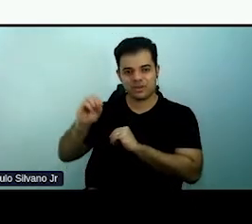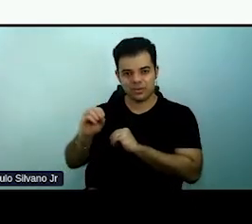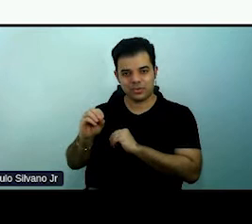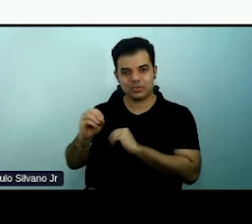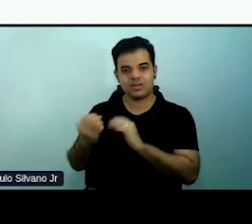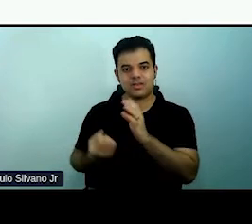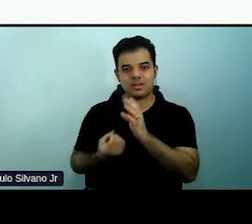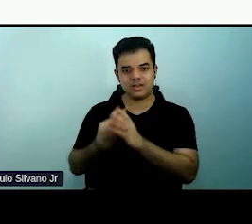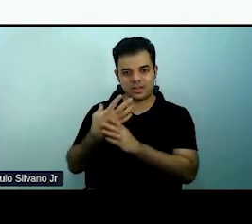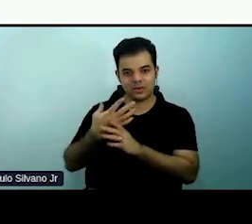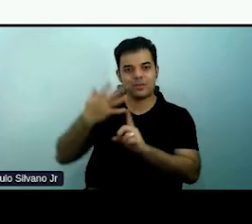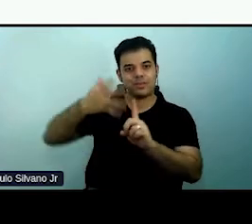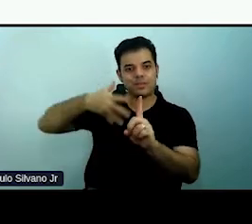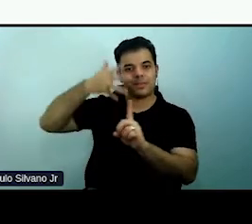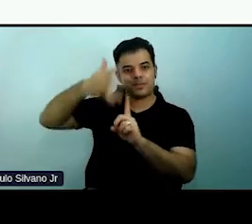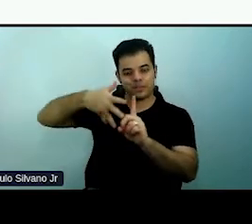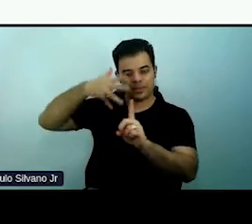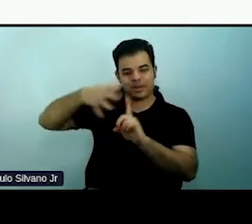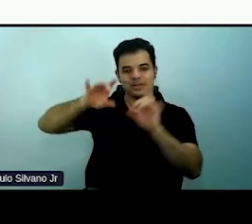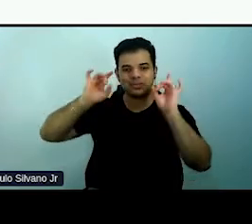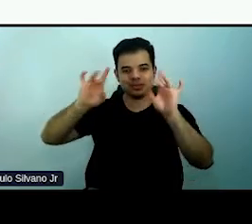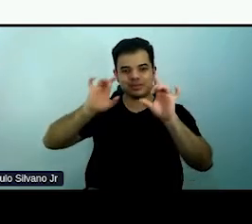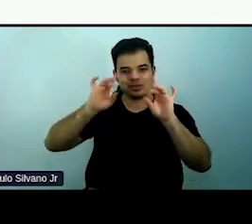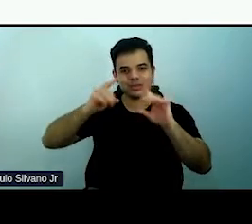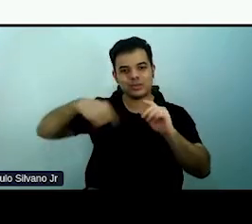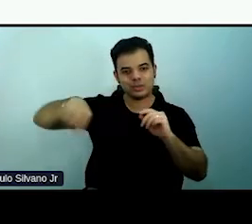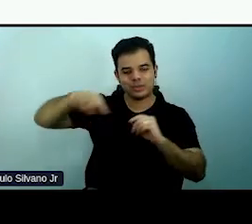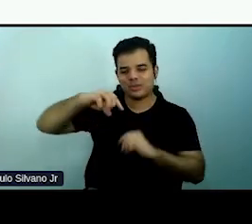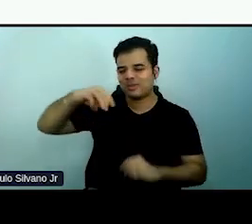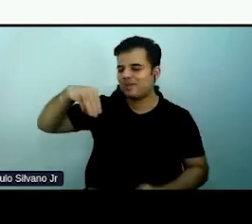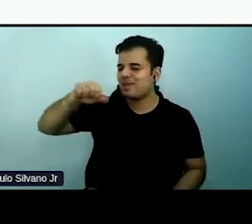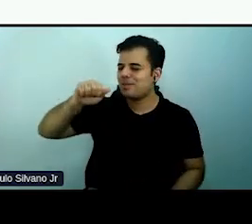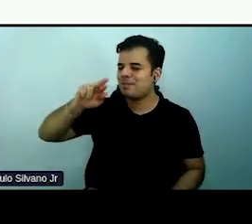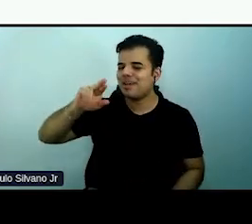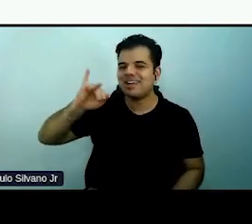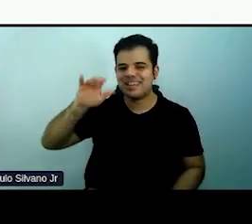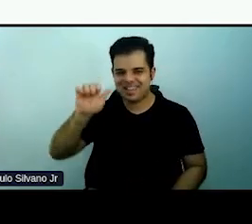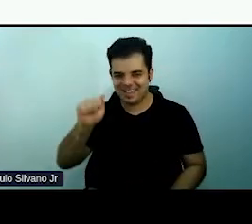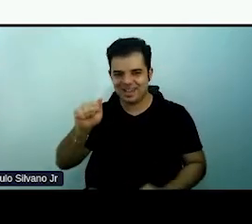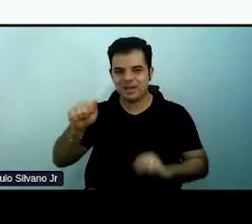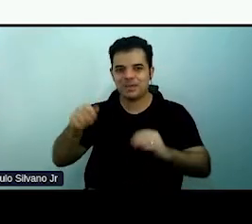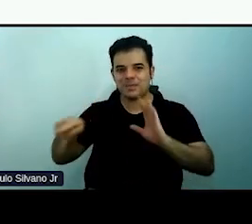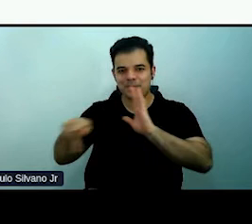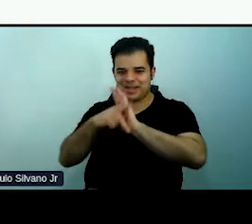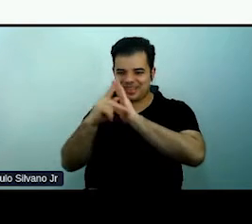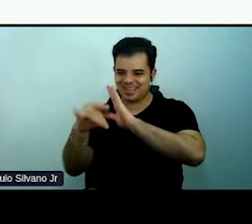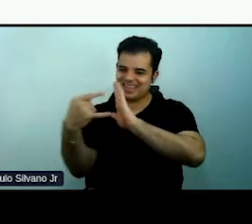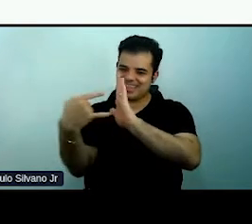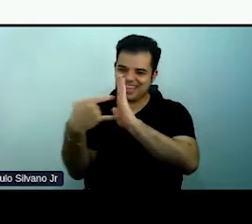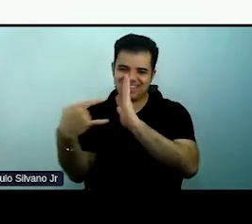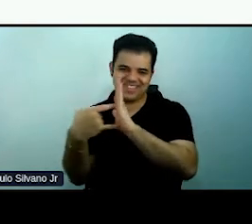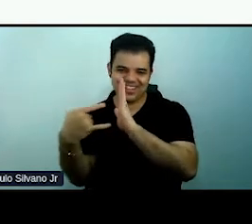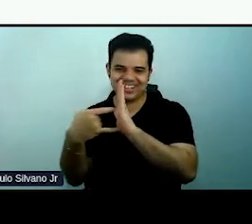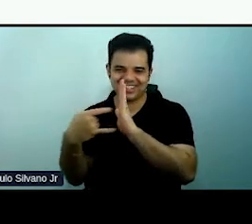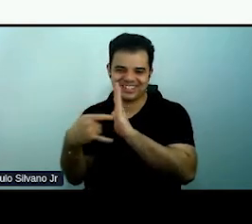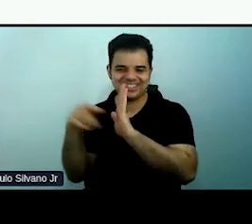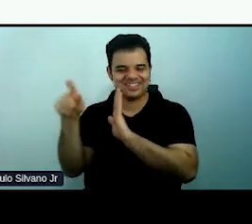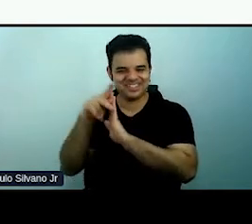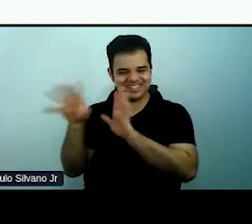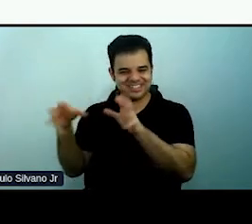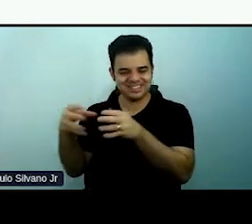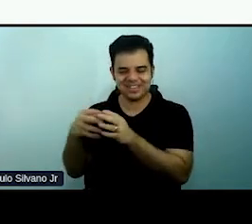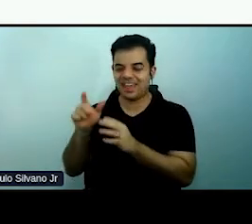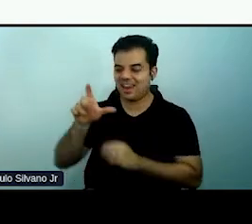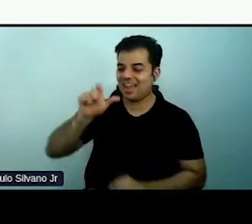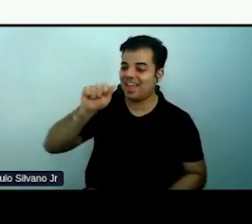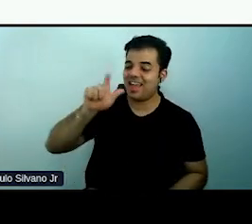uma palestra especial para o nosso programa de Maria Vai Com as Devs. Então, foi muito bacana e o Álvaro puxou